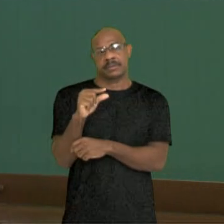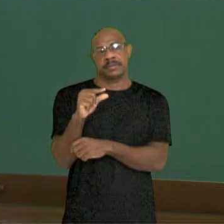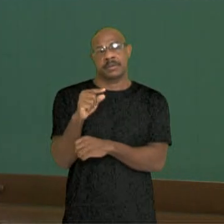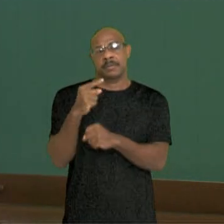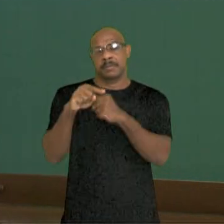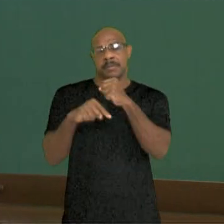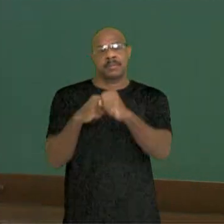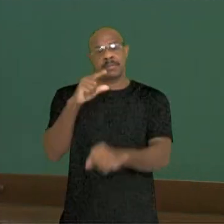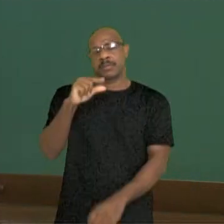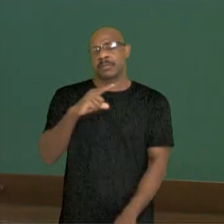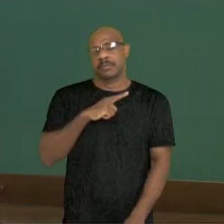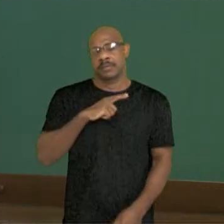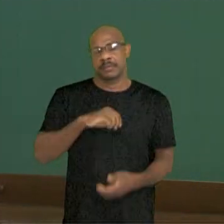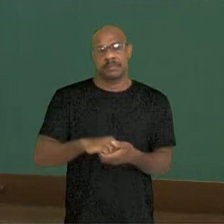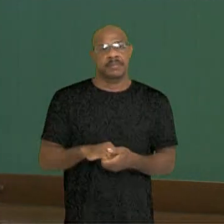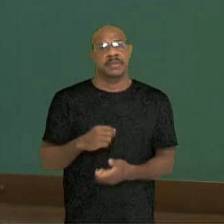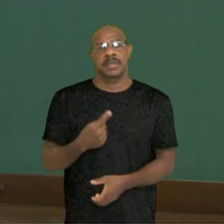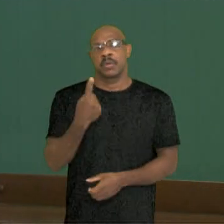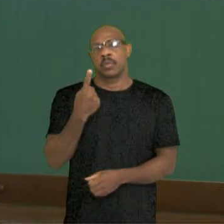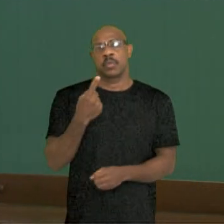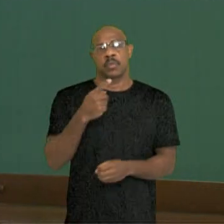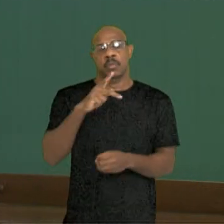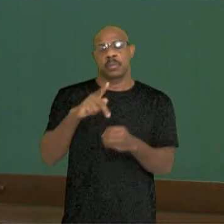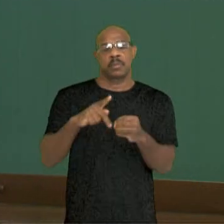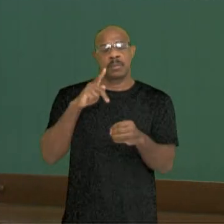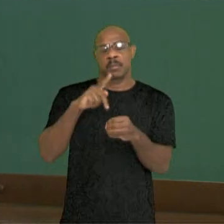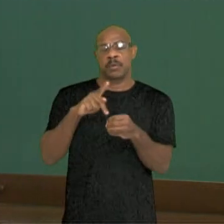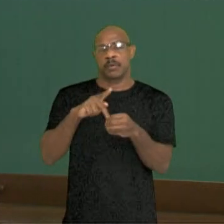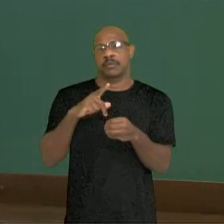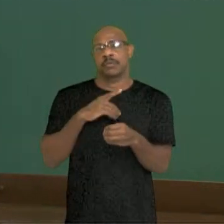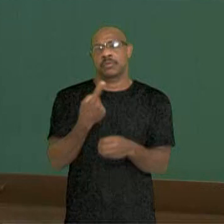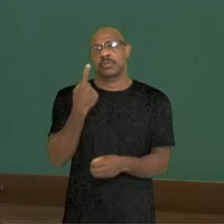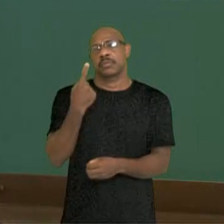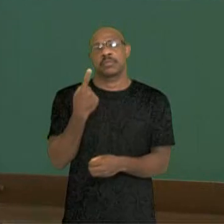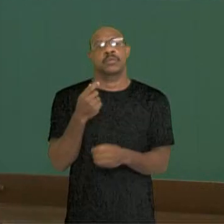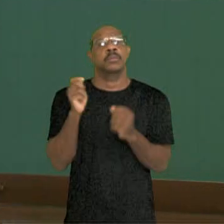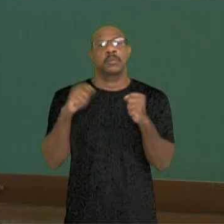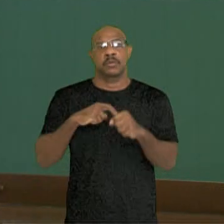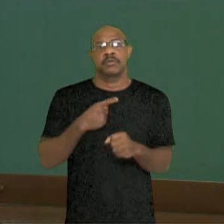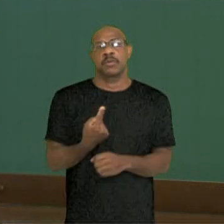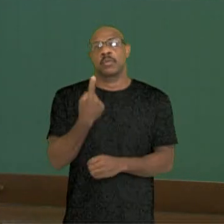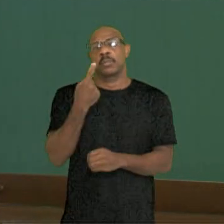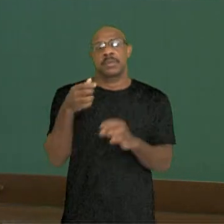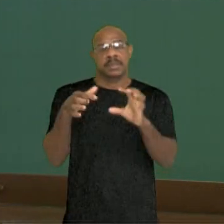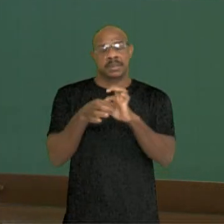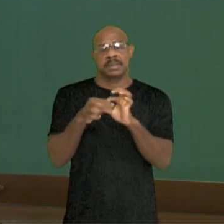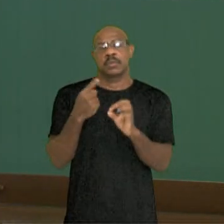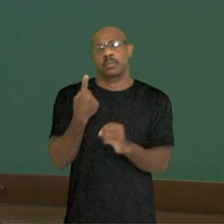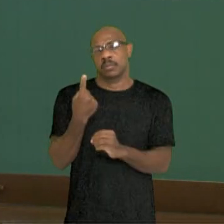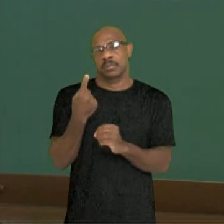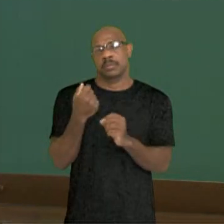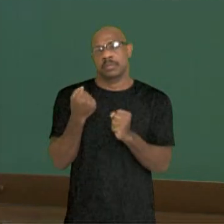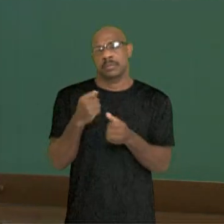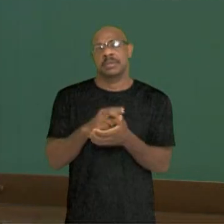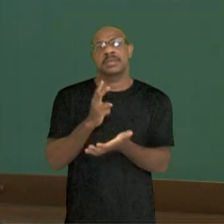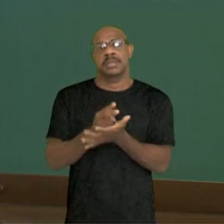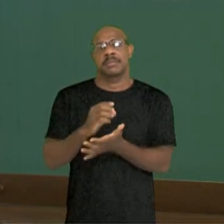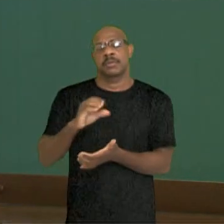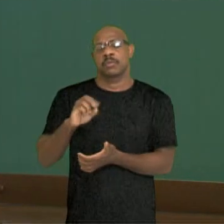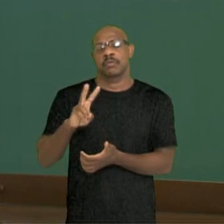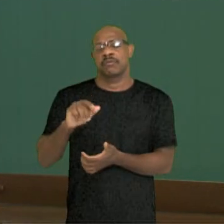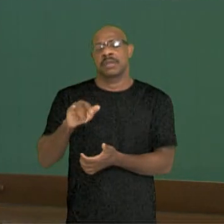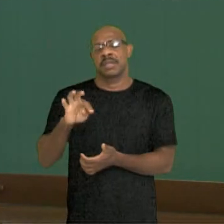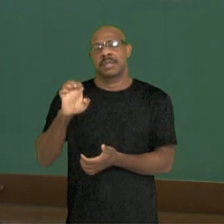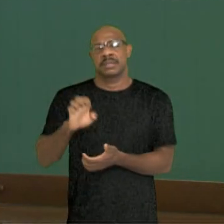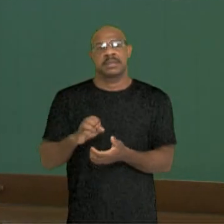temos, ele só tem um próton e um elétron, portanto, ele só pode fazer uma ligação química e sempre covalente.